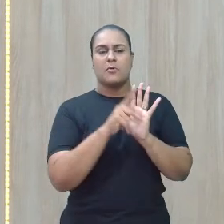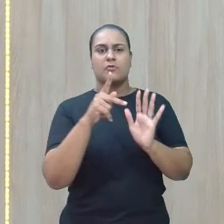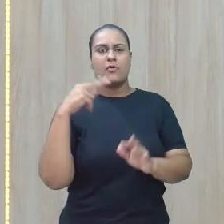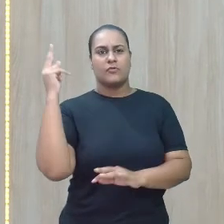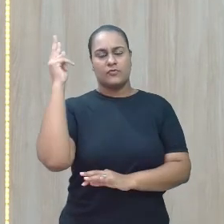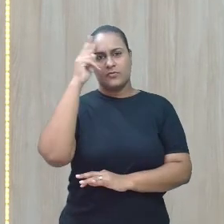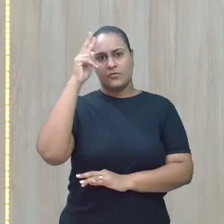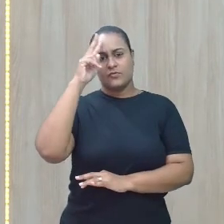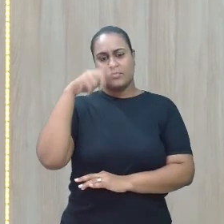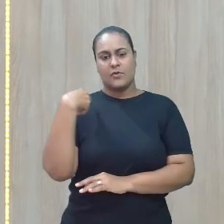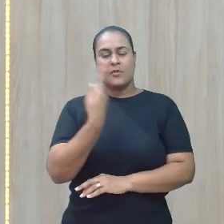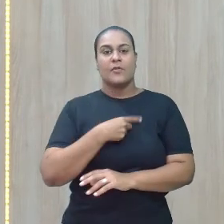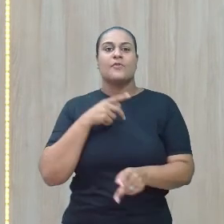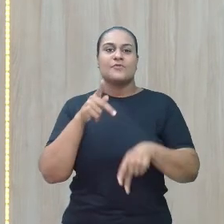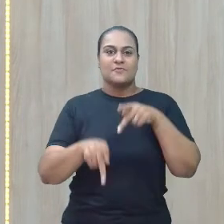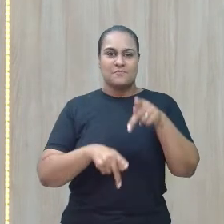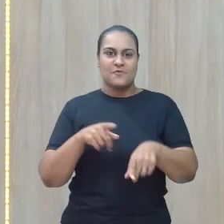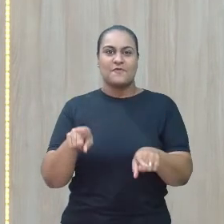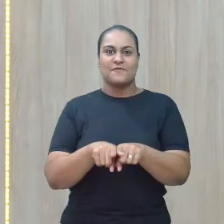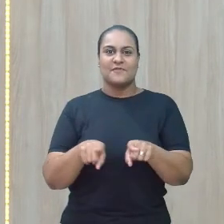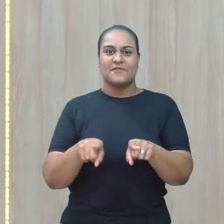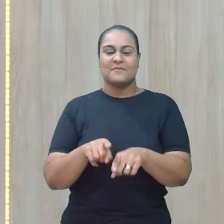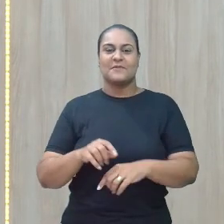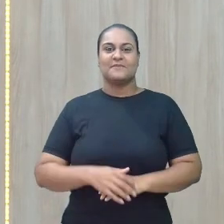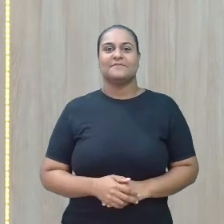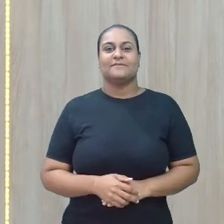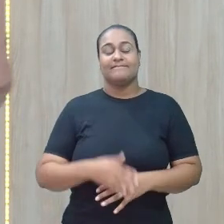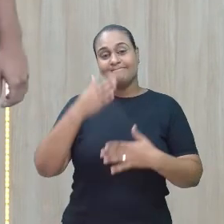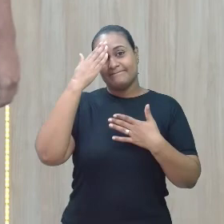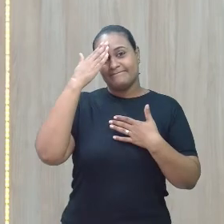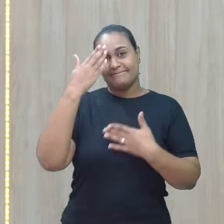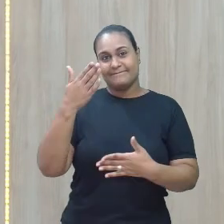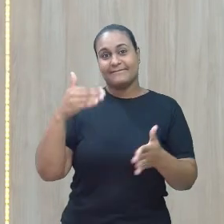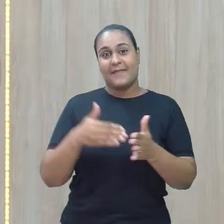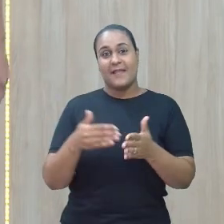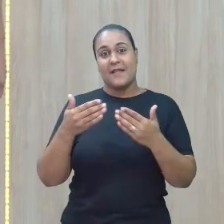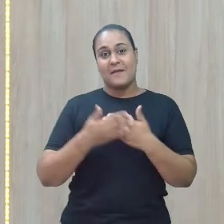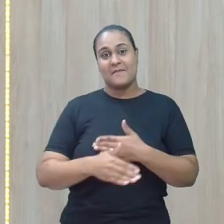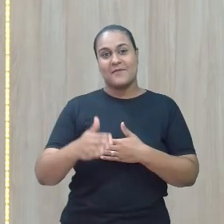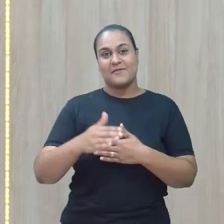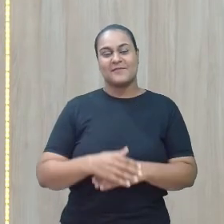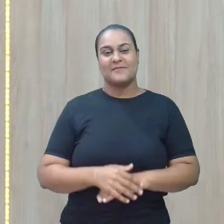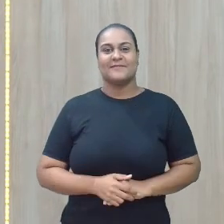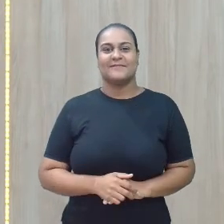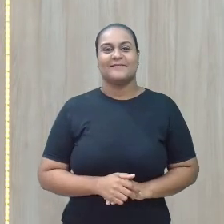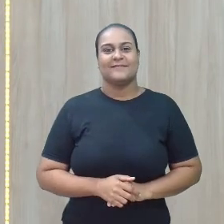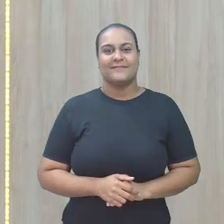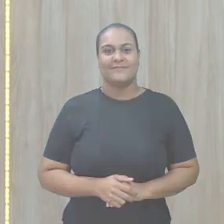valorizando nosso povo, e assim tem que ser, tá bom? Então, obrigado e até a próxima!